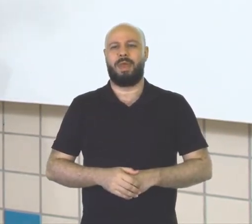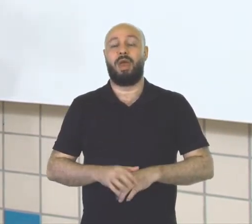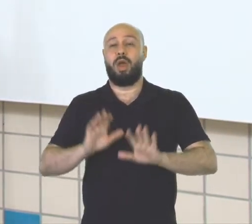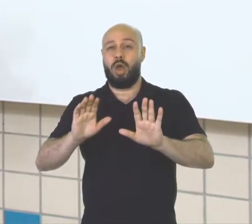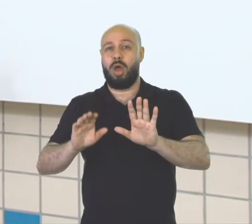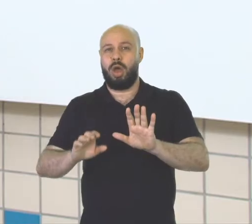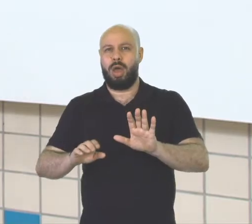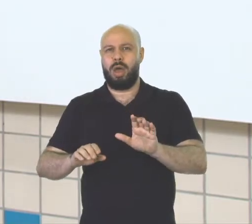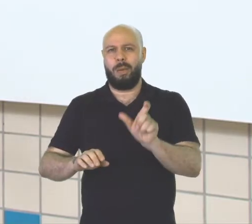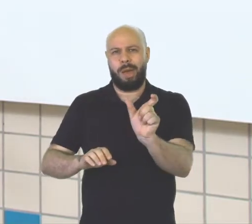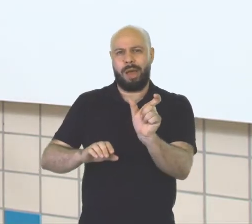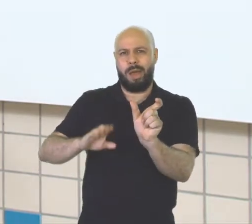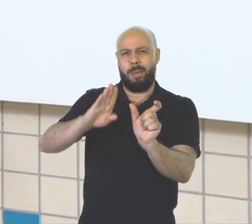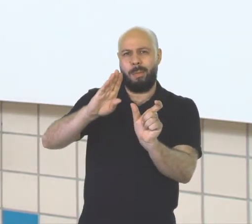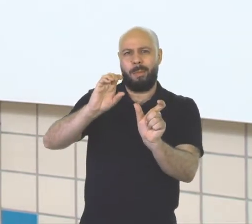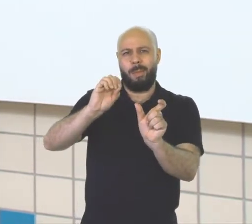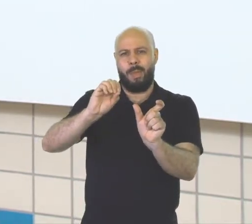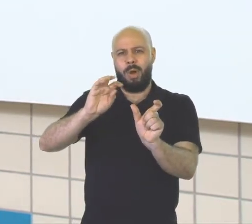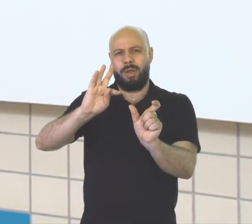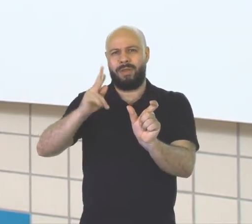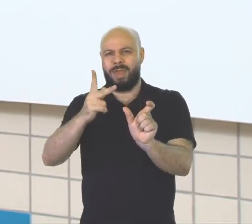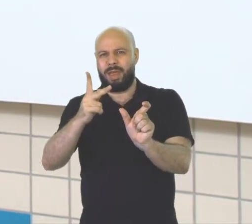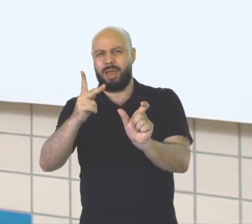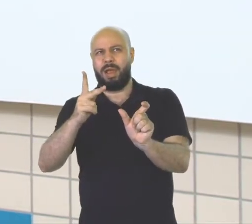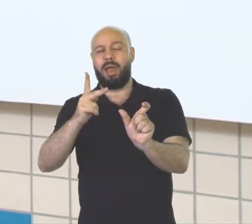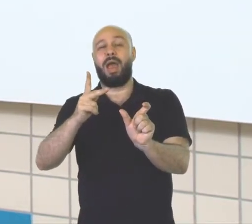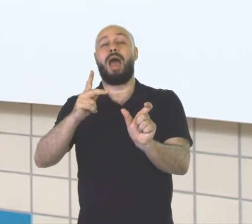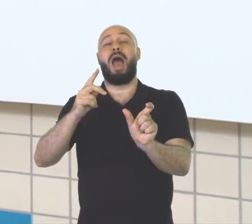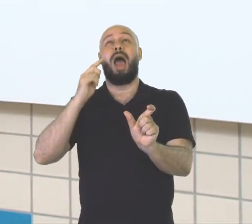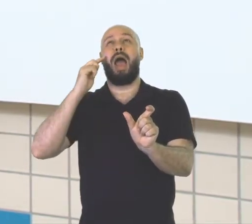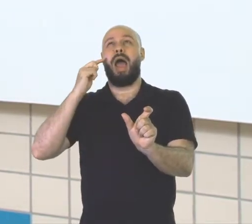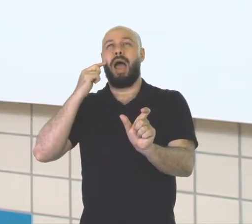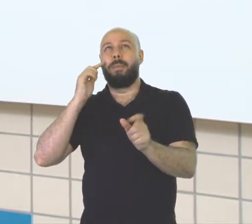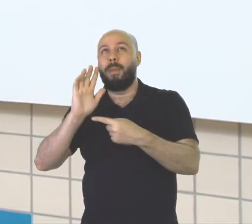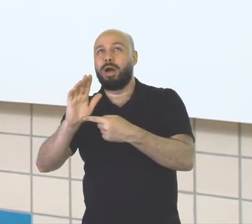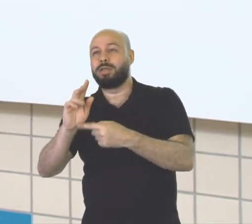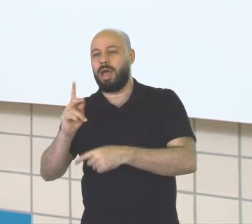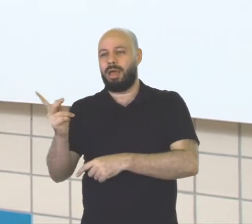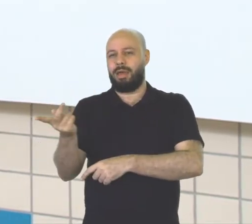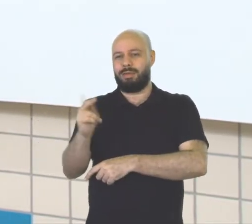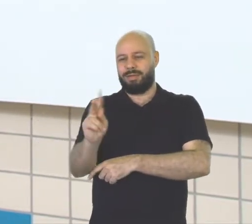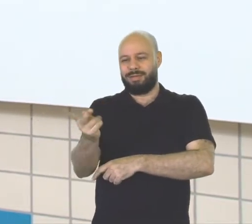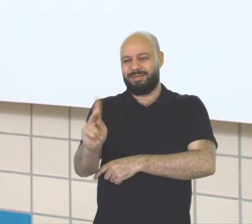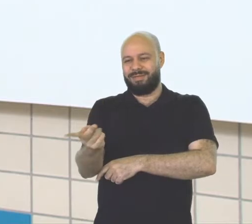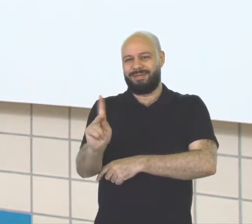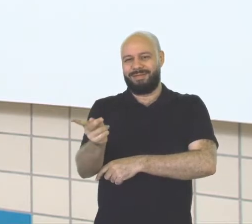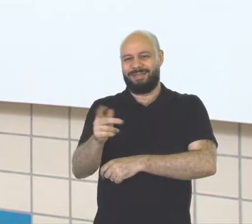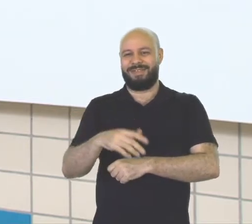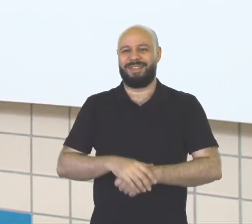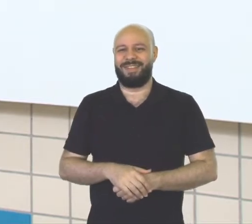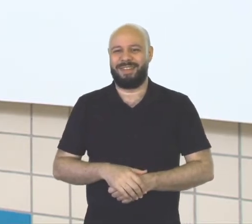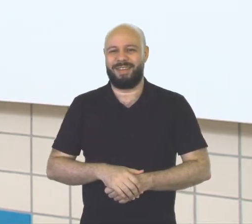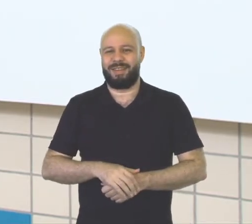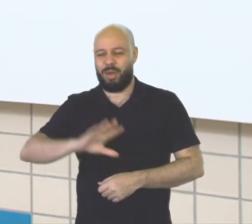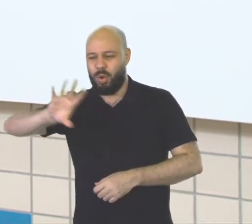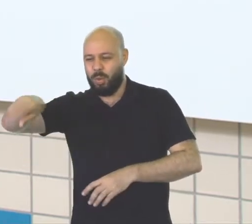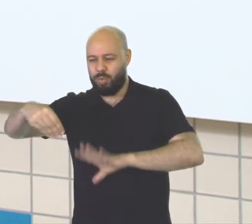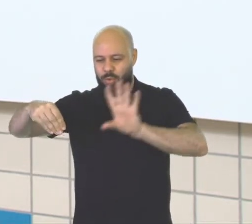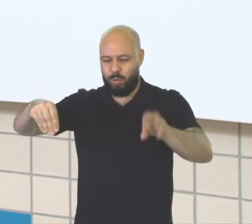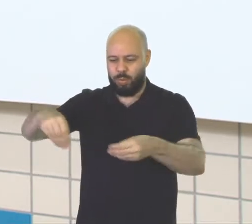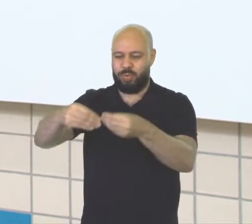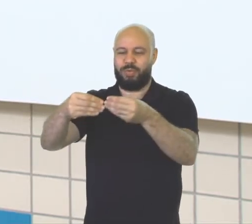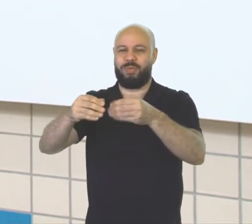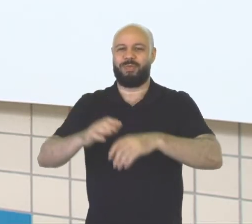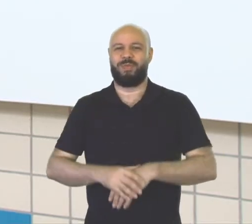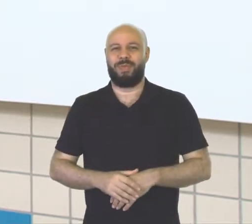Que também dá ideia de adição, de somar, de colocar, agregar, né? Aí no grupo